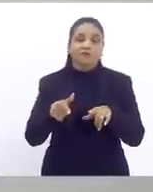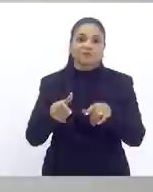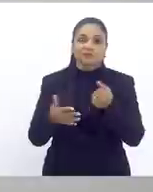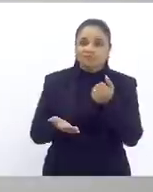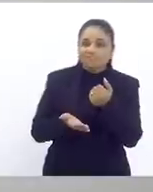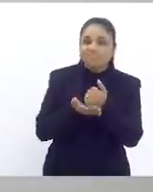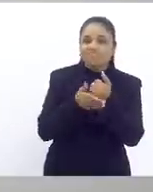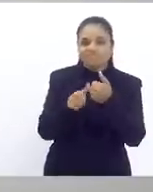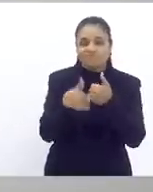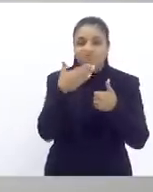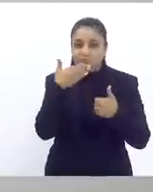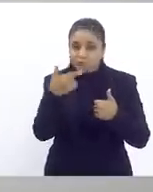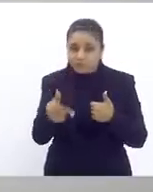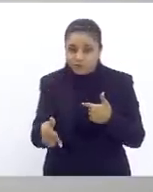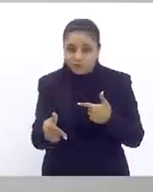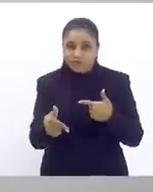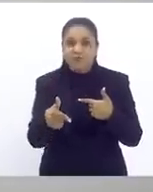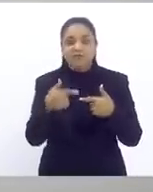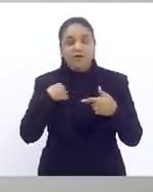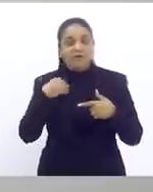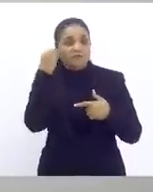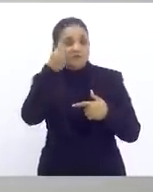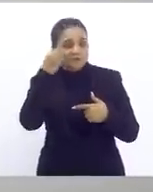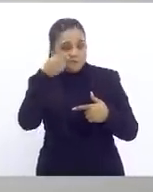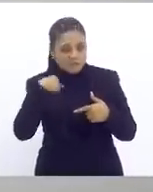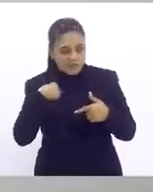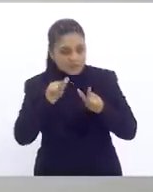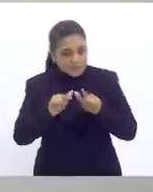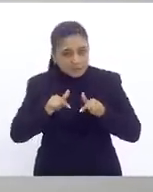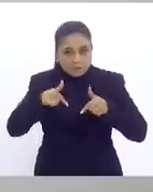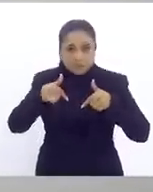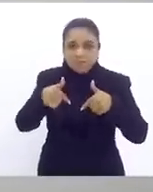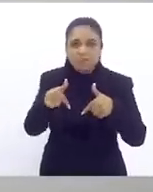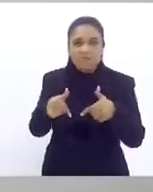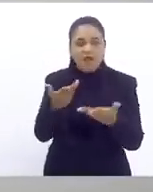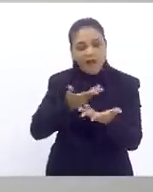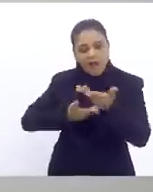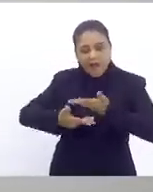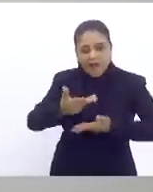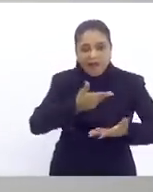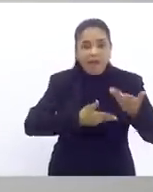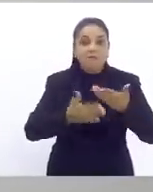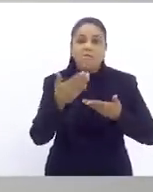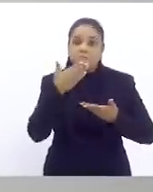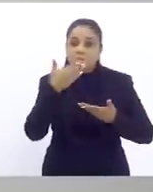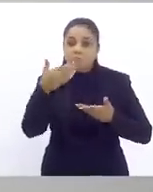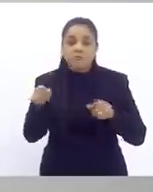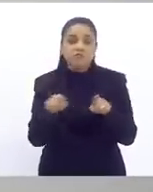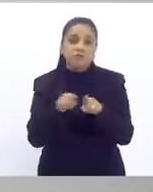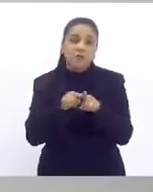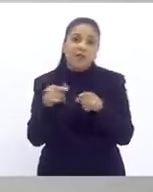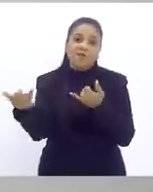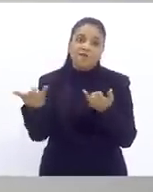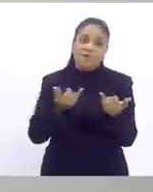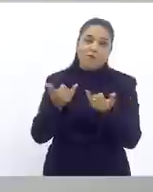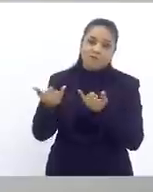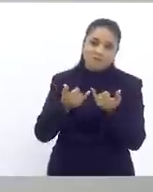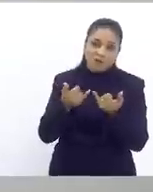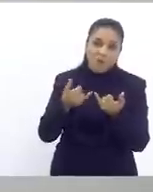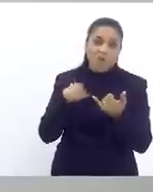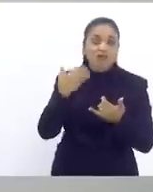nossa mão de obra nosso conhecimento nosso espiritismo para também pedir informação do código a gente não consegue entender